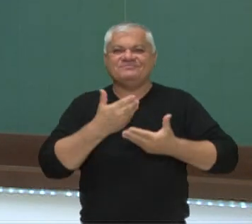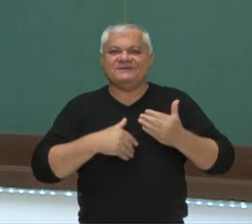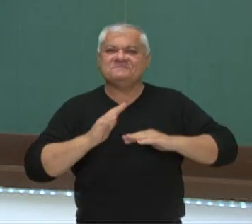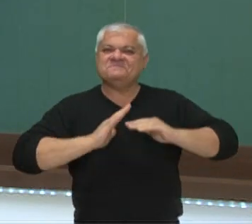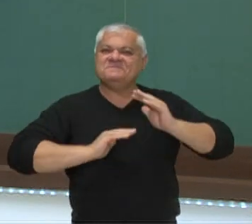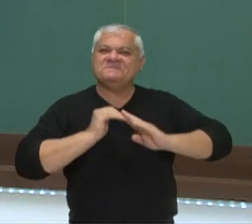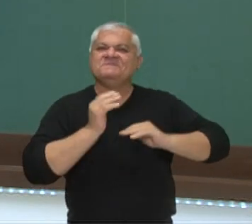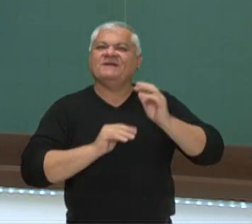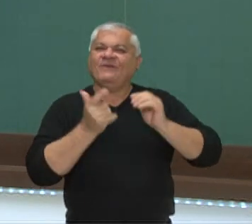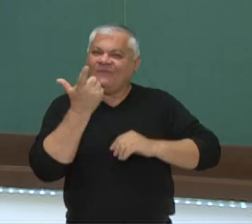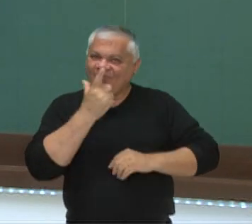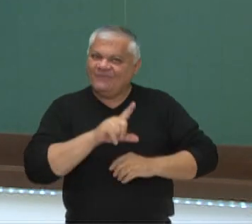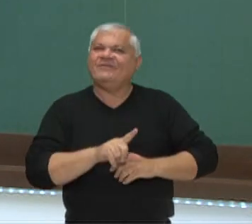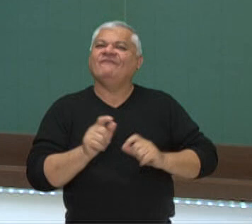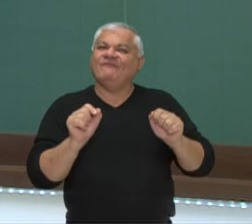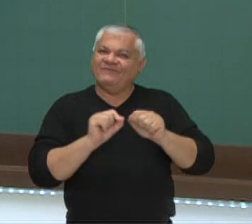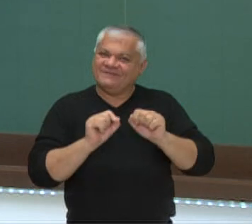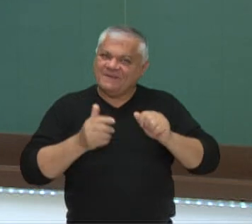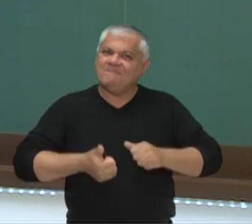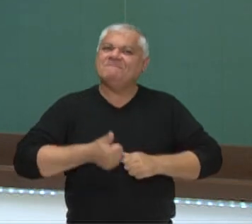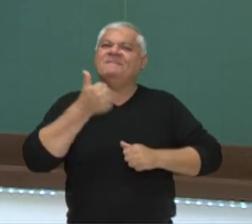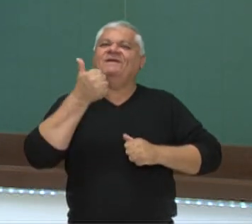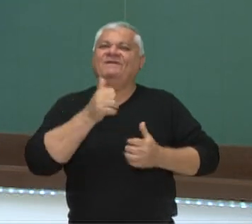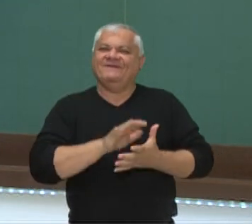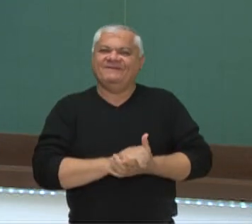novo meio, ele faria de modo melhor.